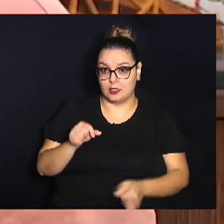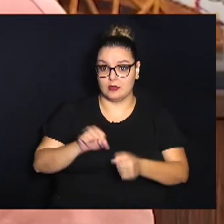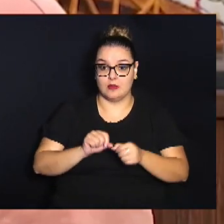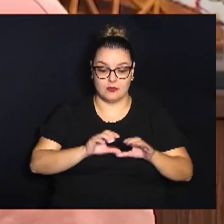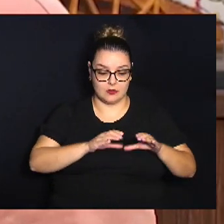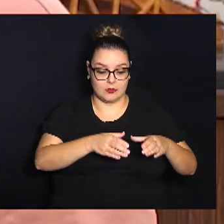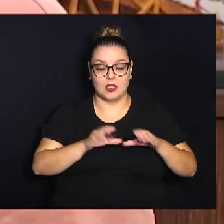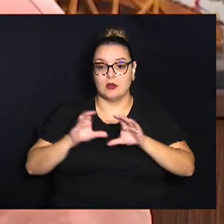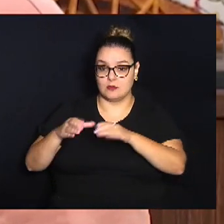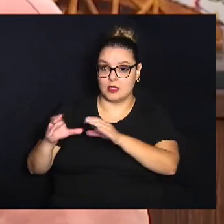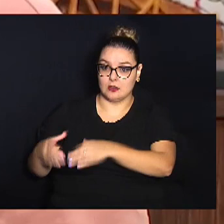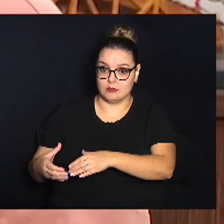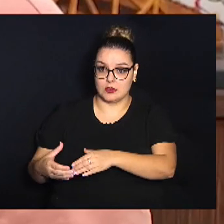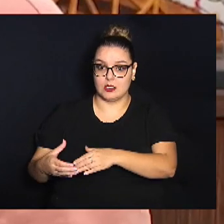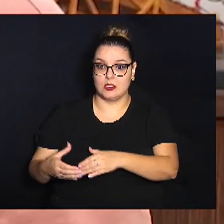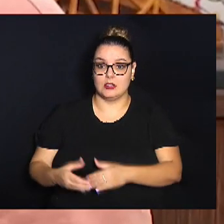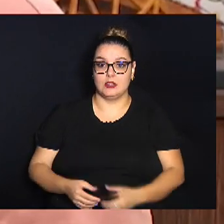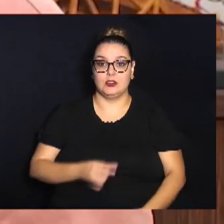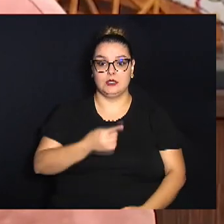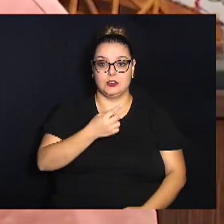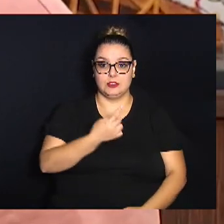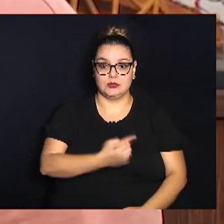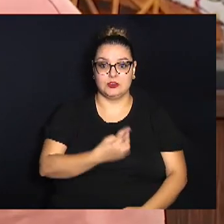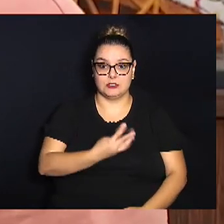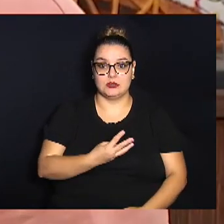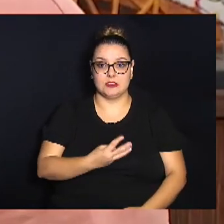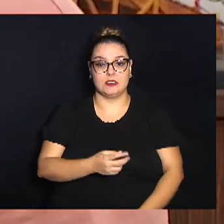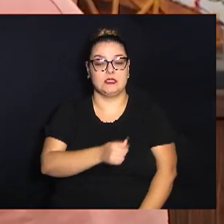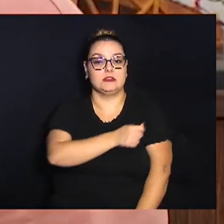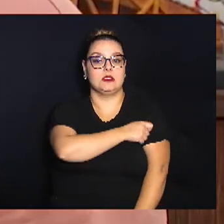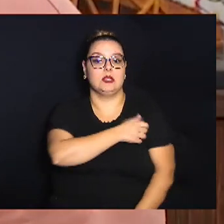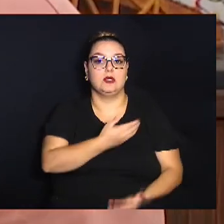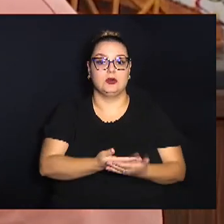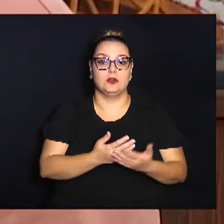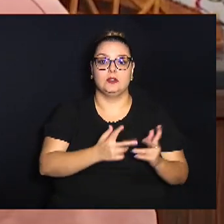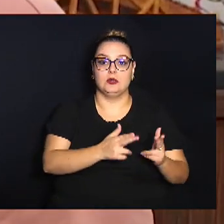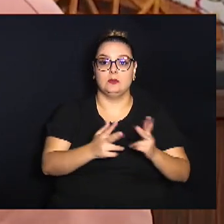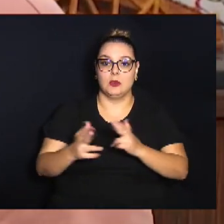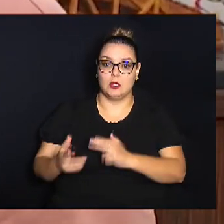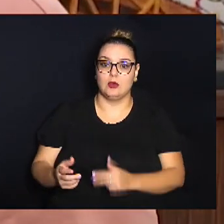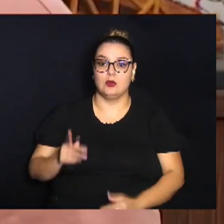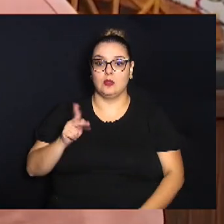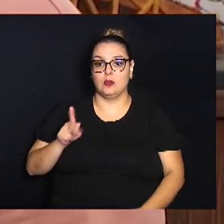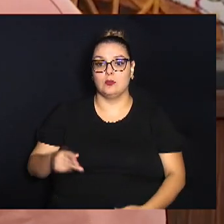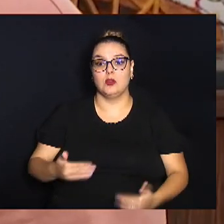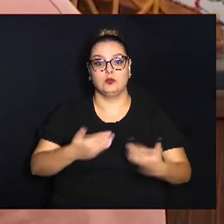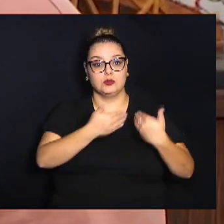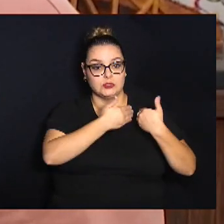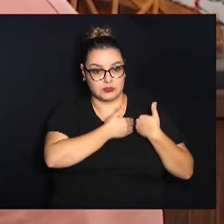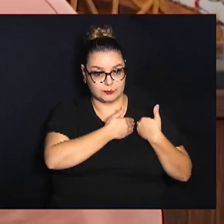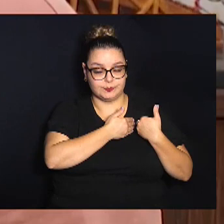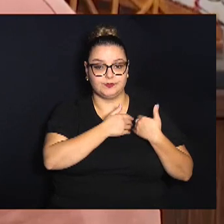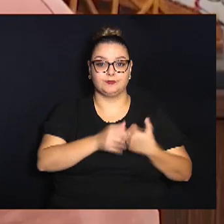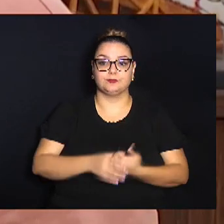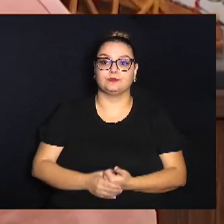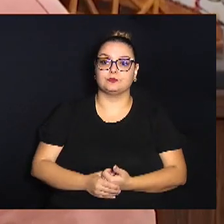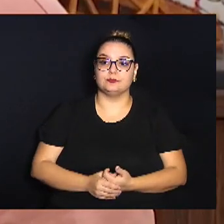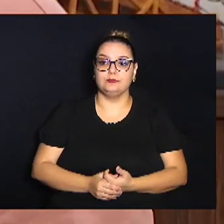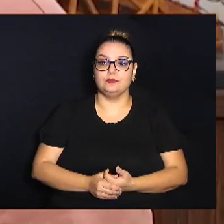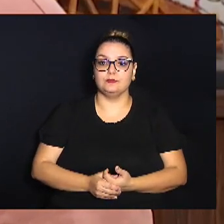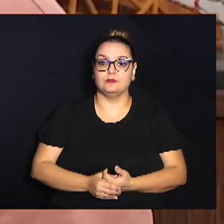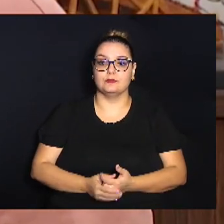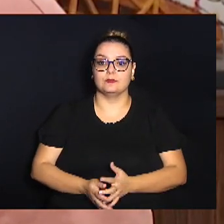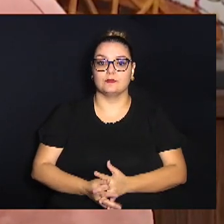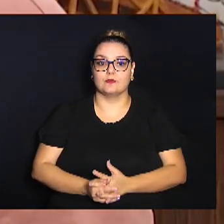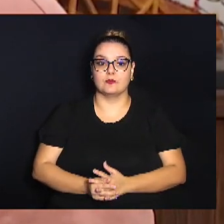grupo, em equipes, são equipes de 3 estudantes do mesmo nível, com um professor responsável. Então tem